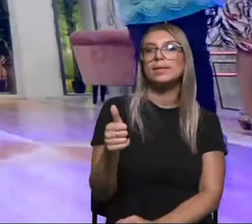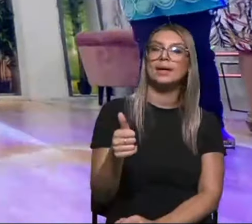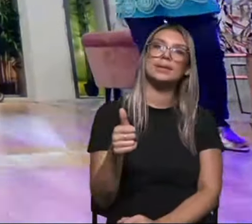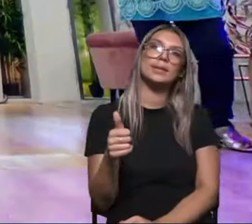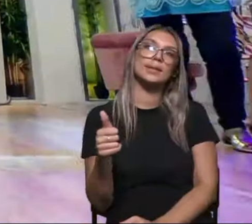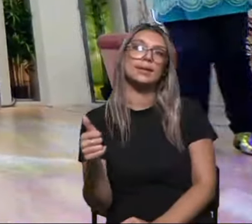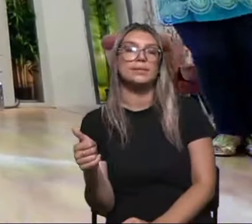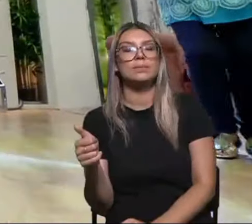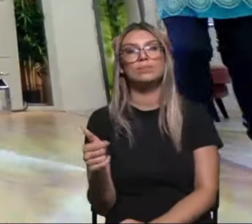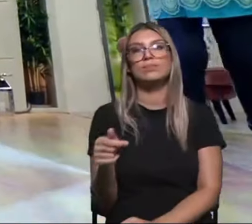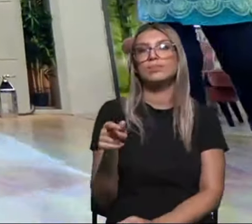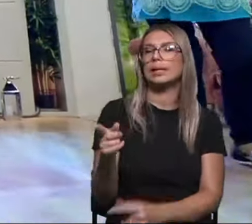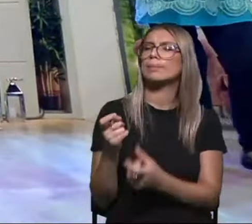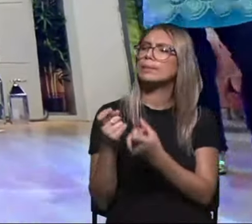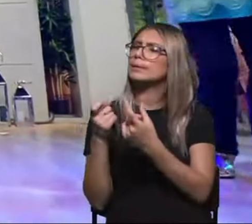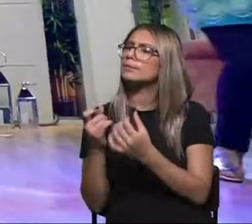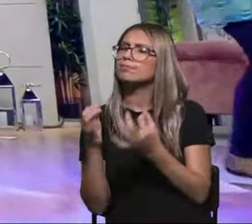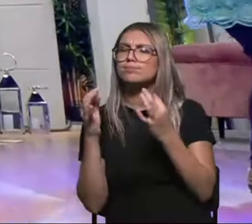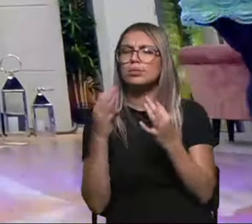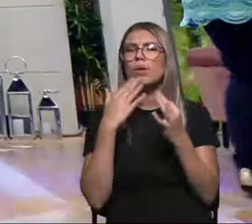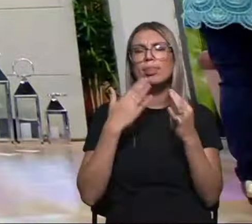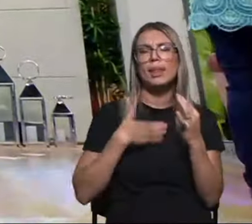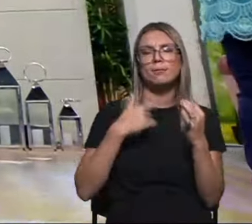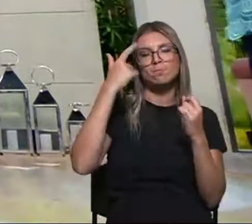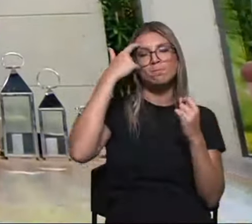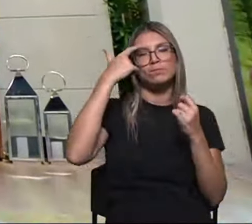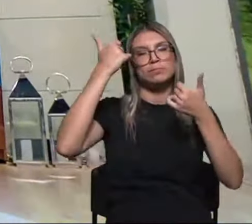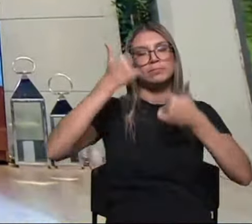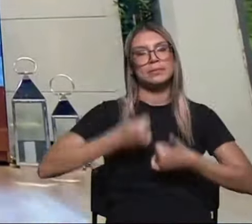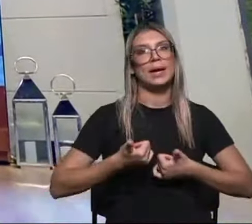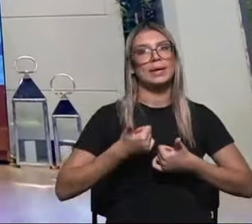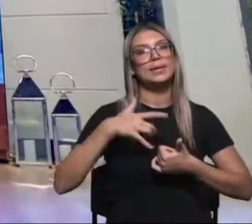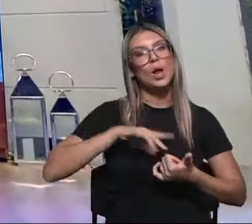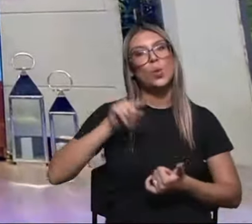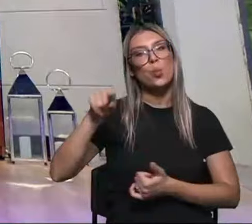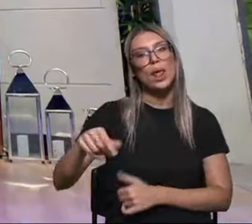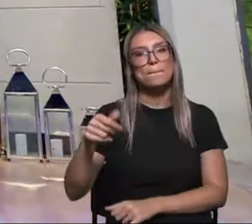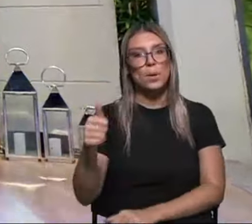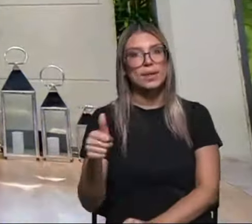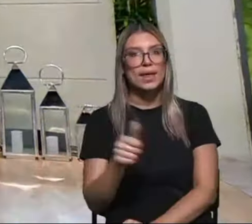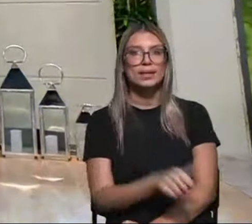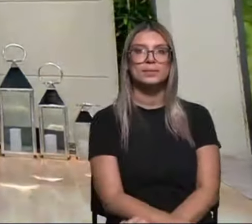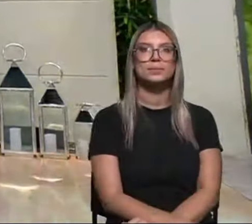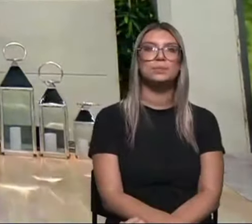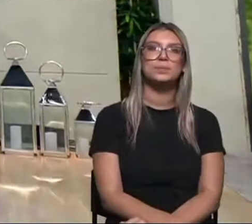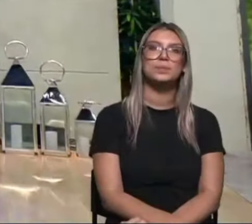E ela é tudo que eu preciso para ficar bem do juízo. Quero ir à boba dela.